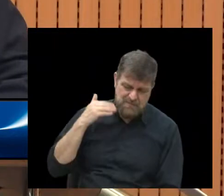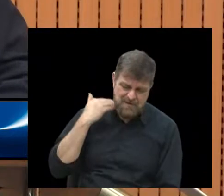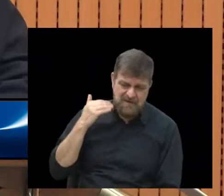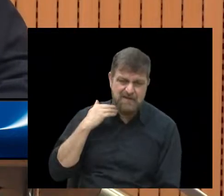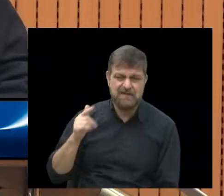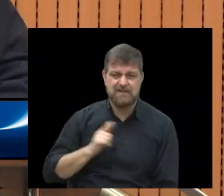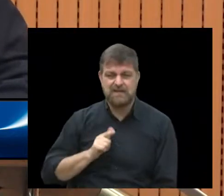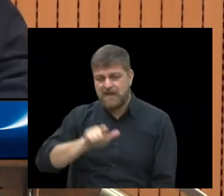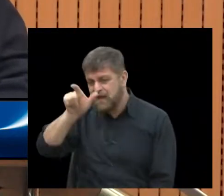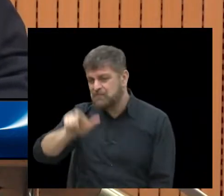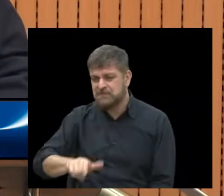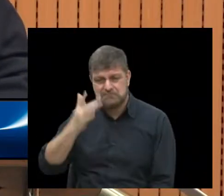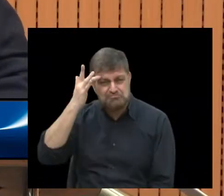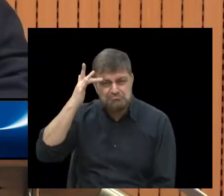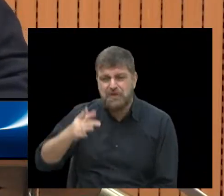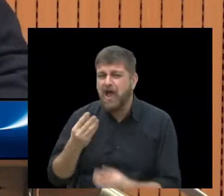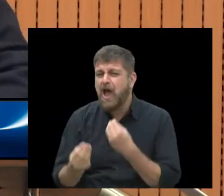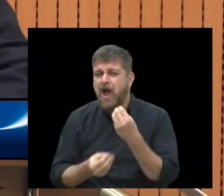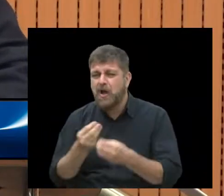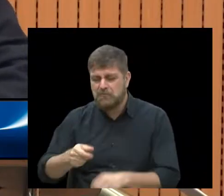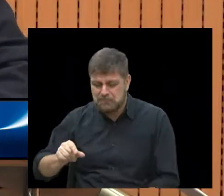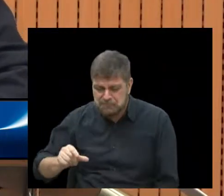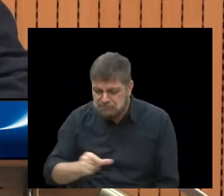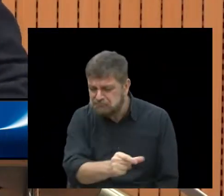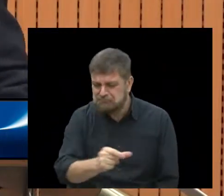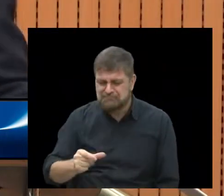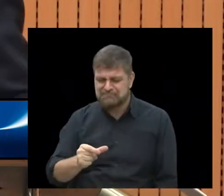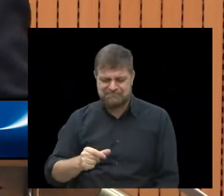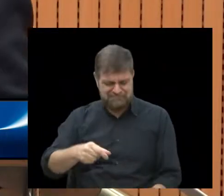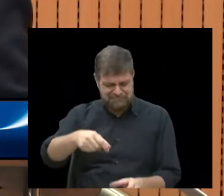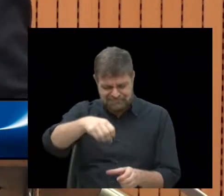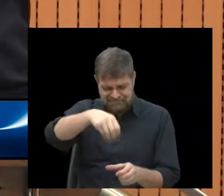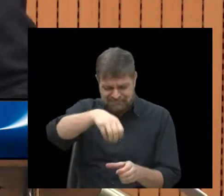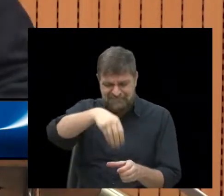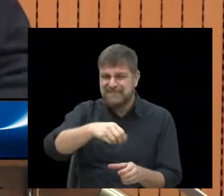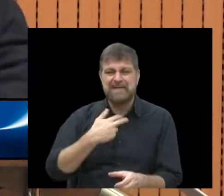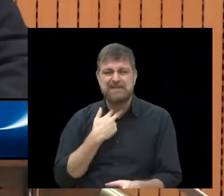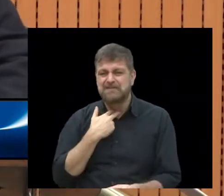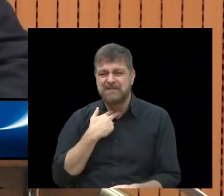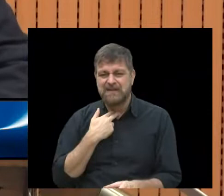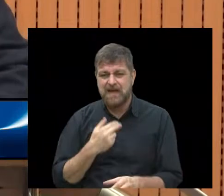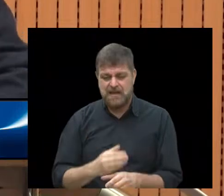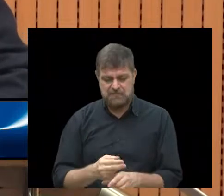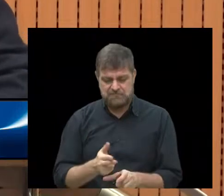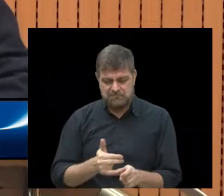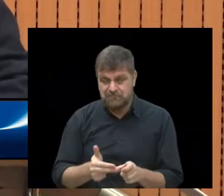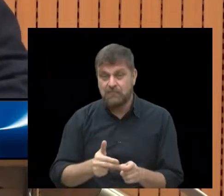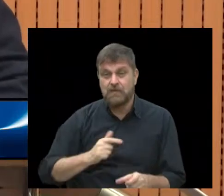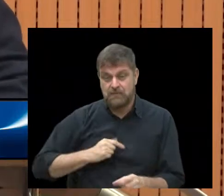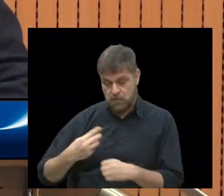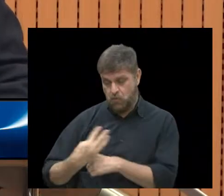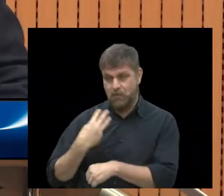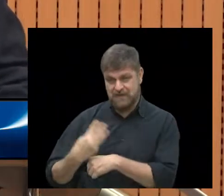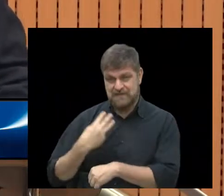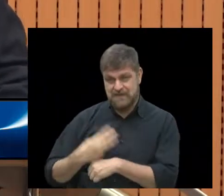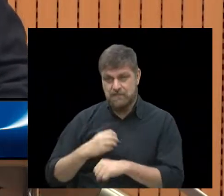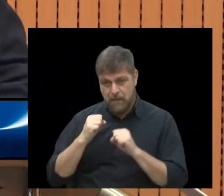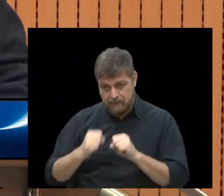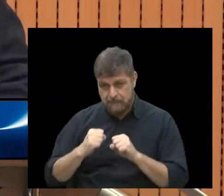vezes, né, não sai, não passa. Então, é isso aí, senhor presidente. O WhatsApp do Ailton está à disposição,